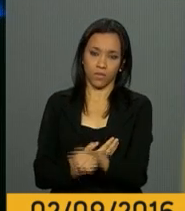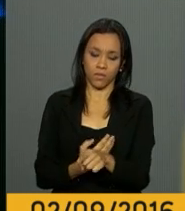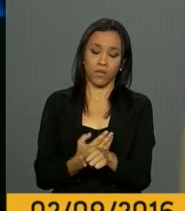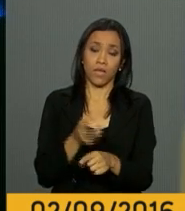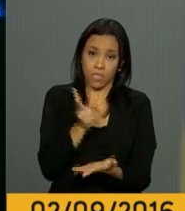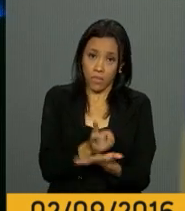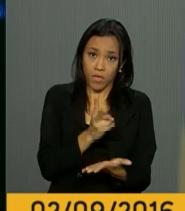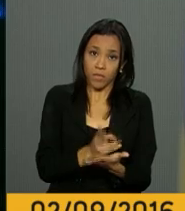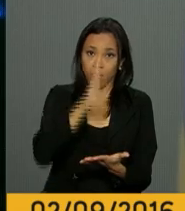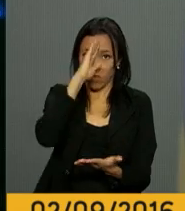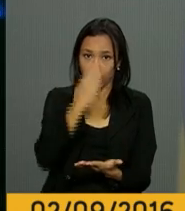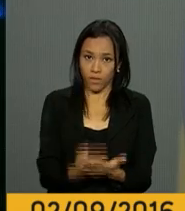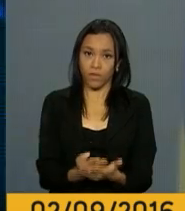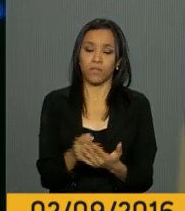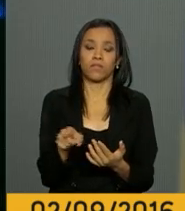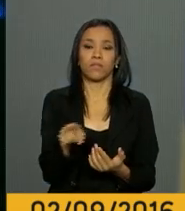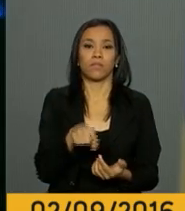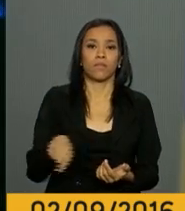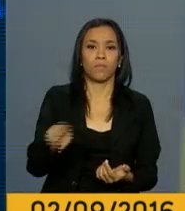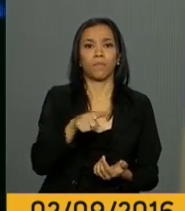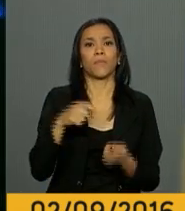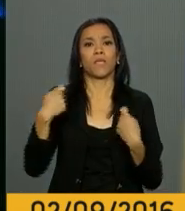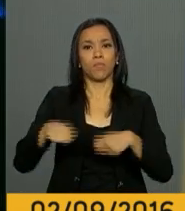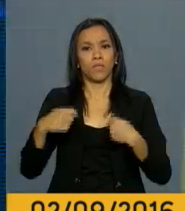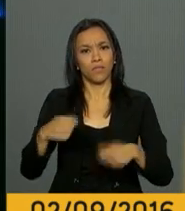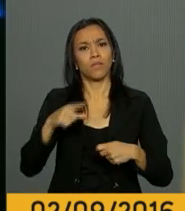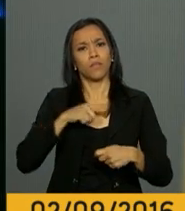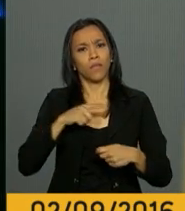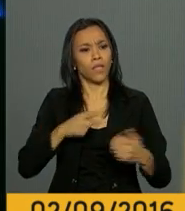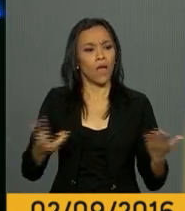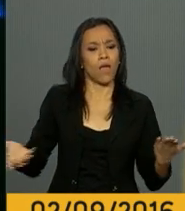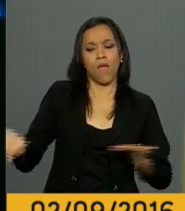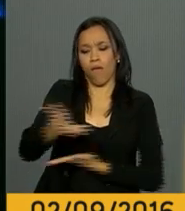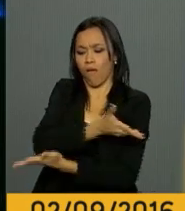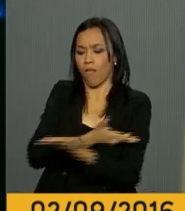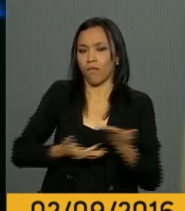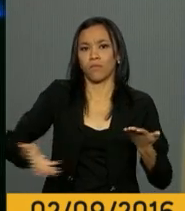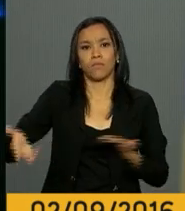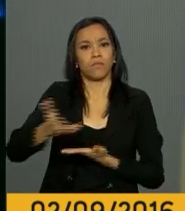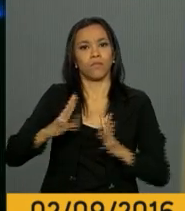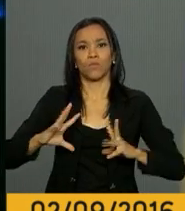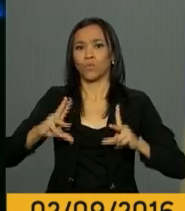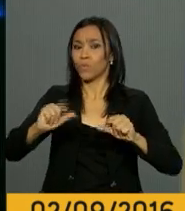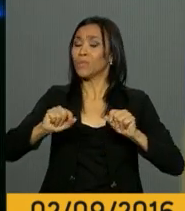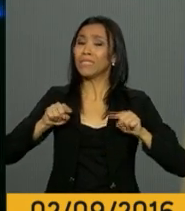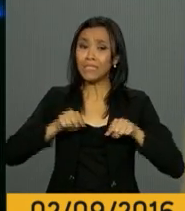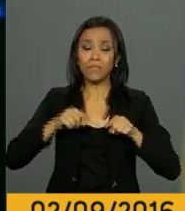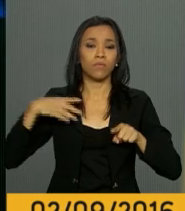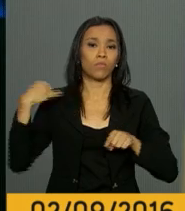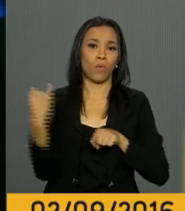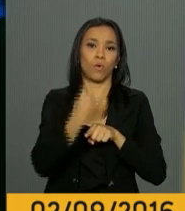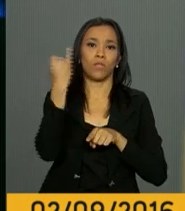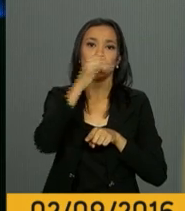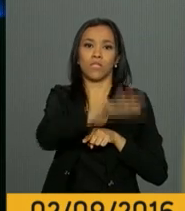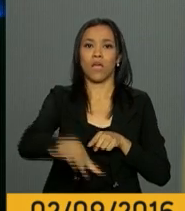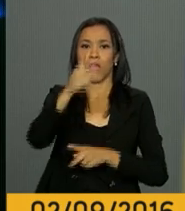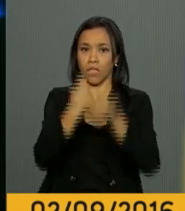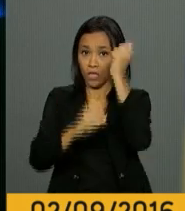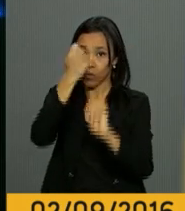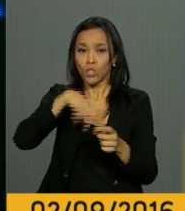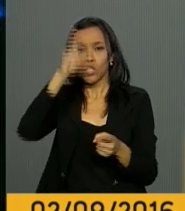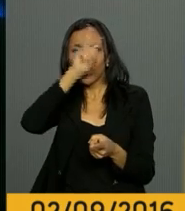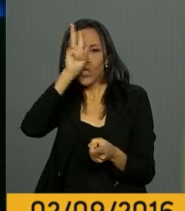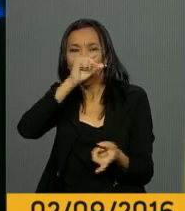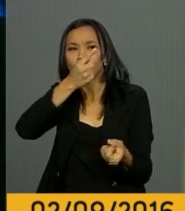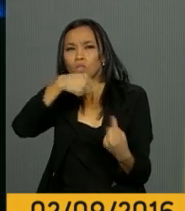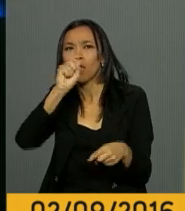mesma confiança, que deve presidir a relação de todos, é necessária na indústria. As histórias de sucesso